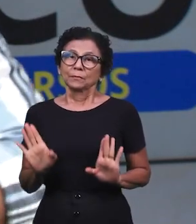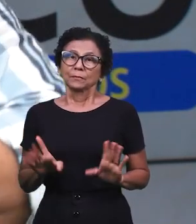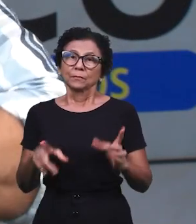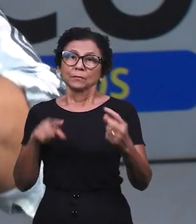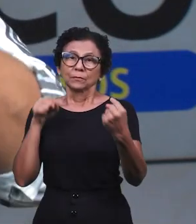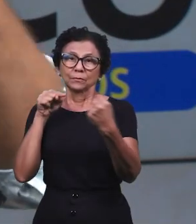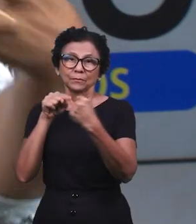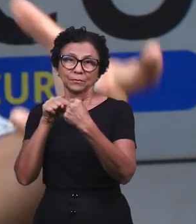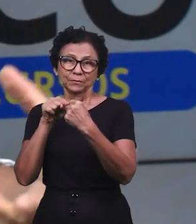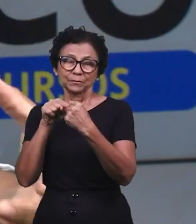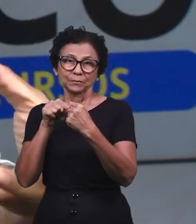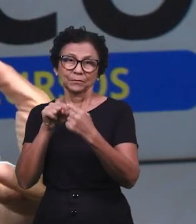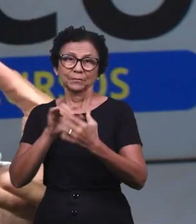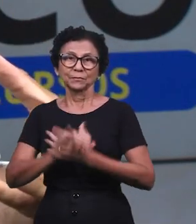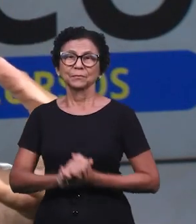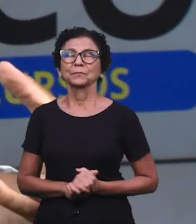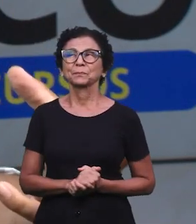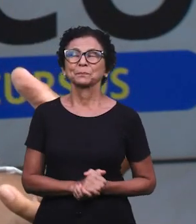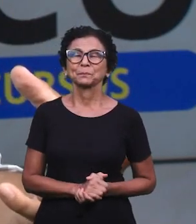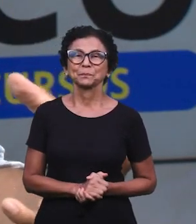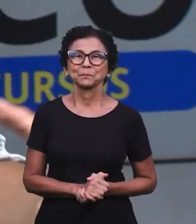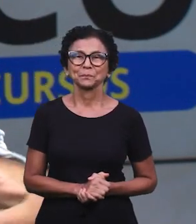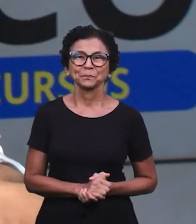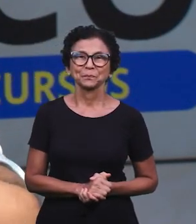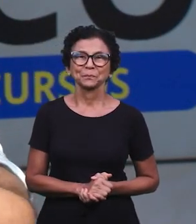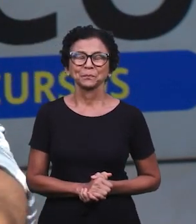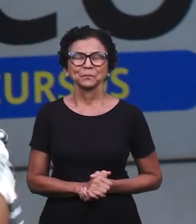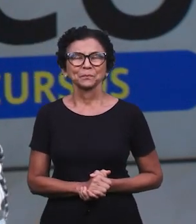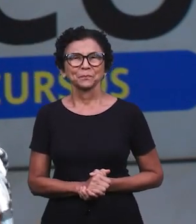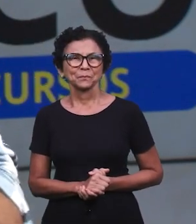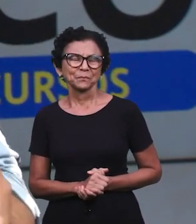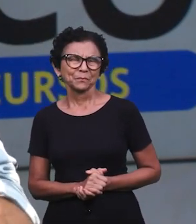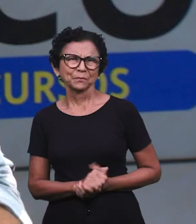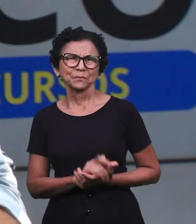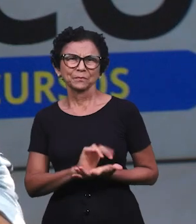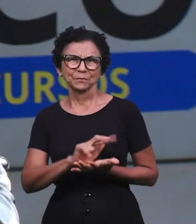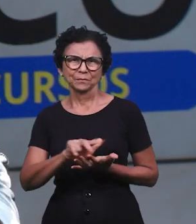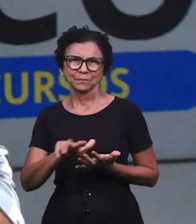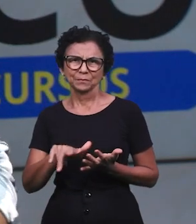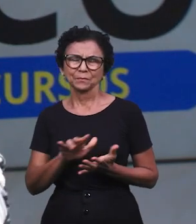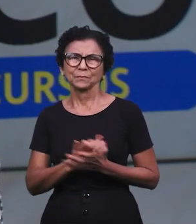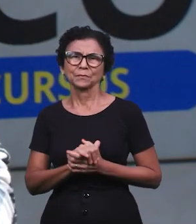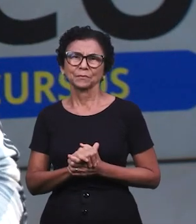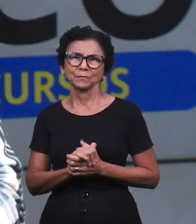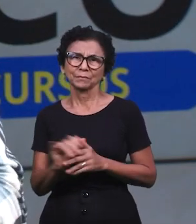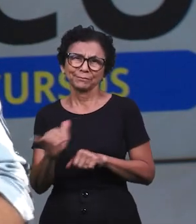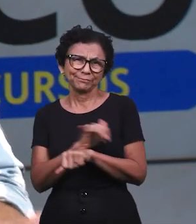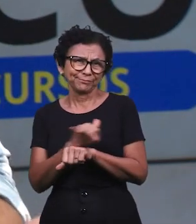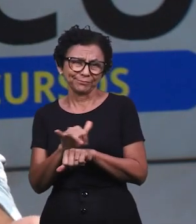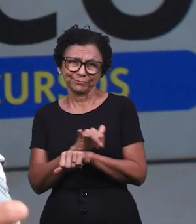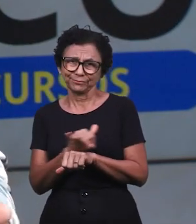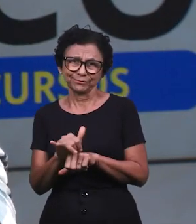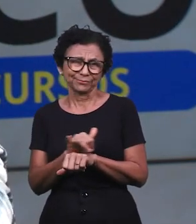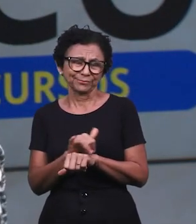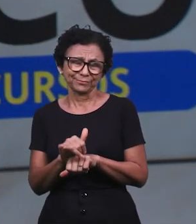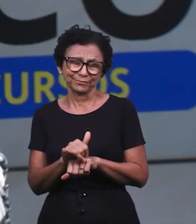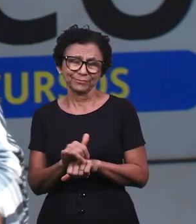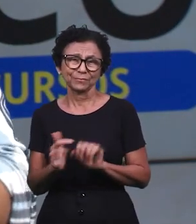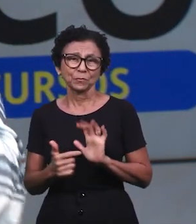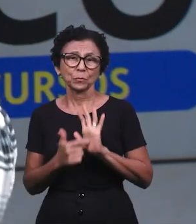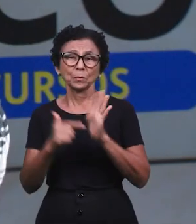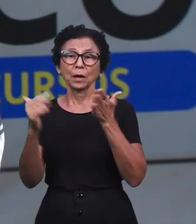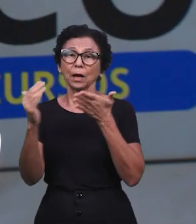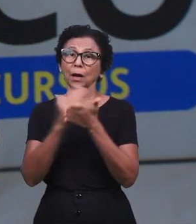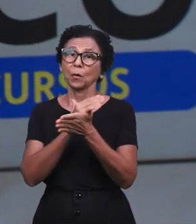objetivo aqui esgotar as técnicas que eventualmente existem no estudo, porque praticamente devem ser infinitas. Nós queremos